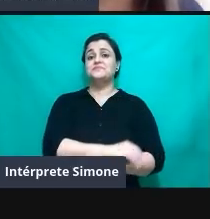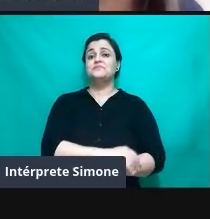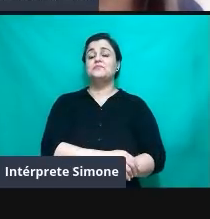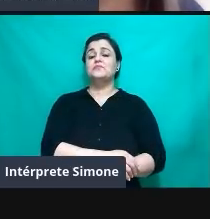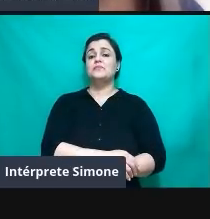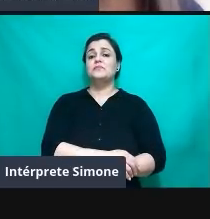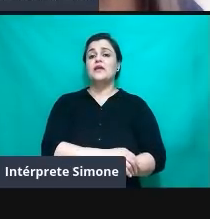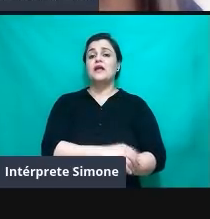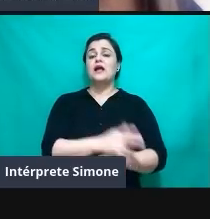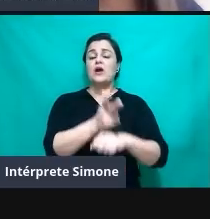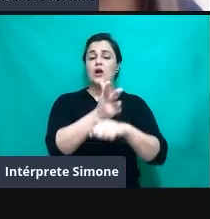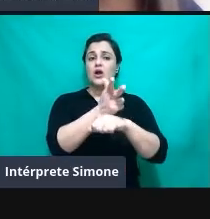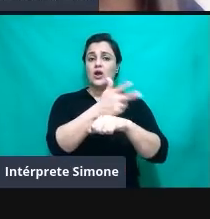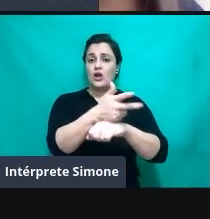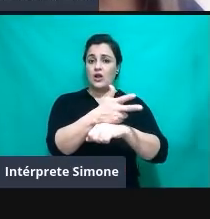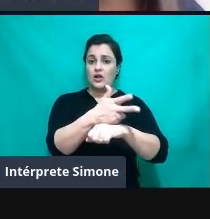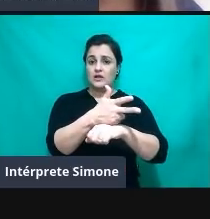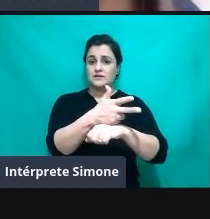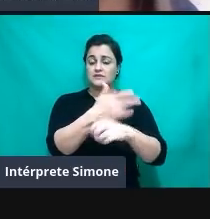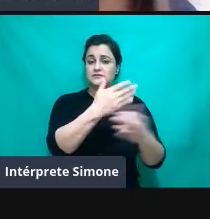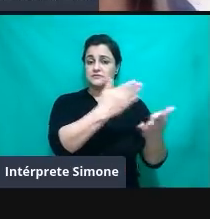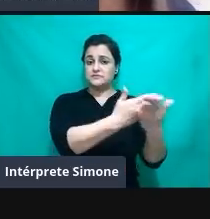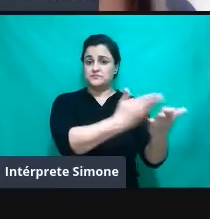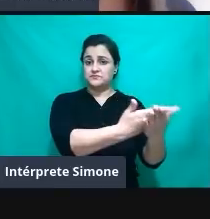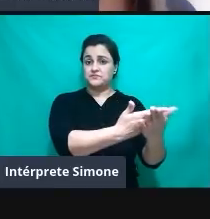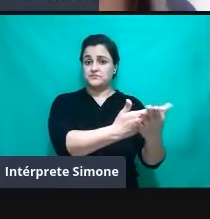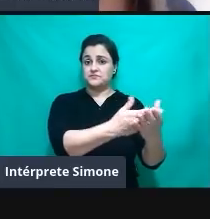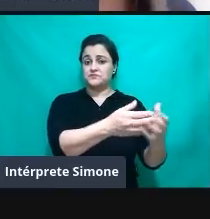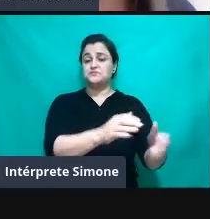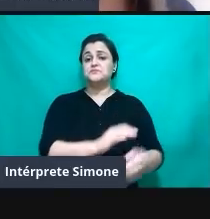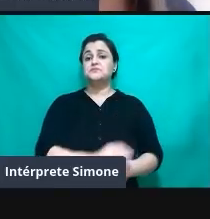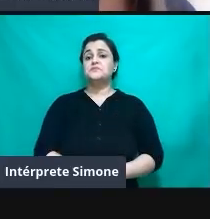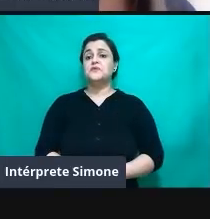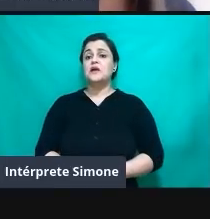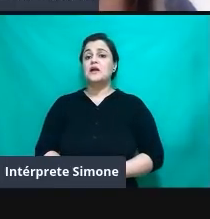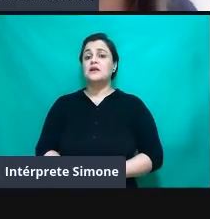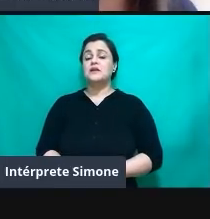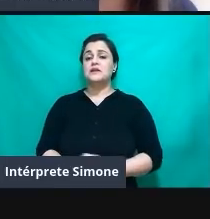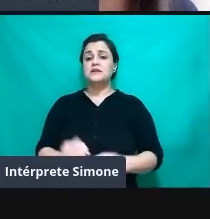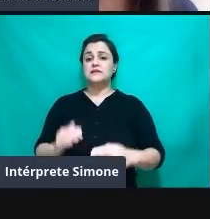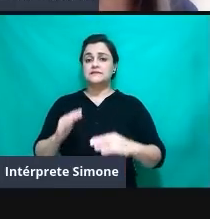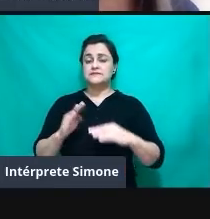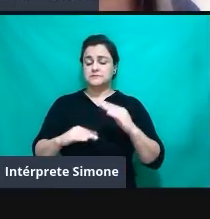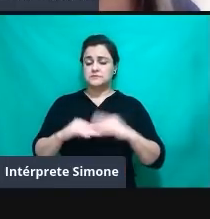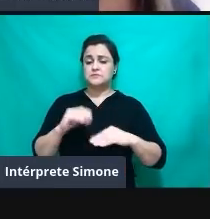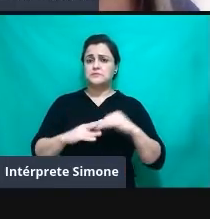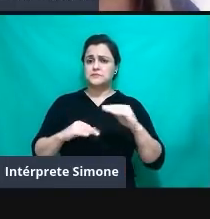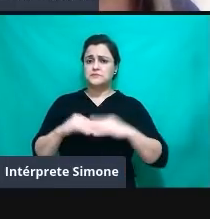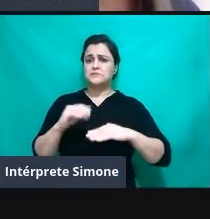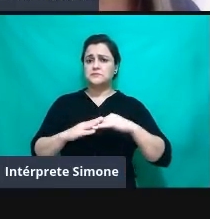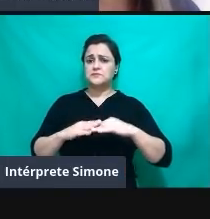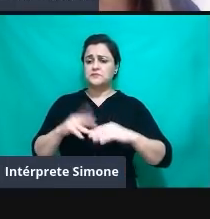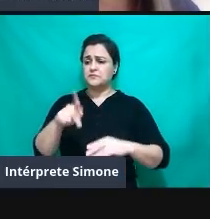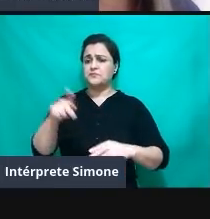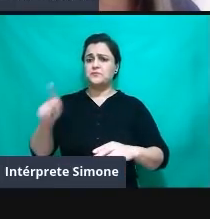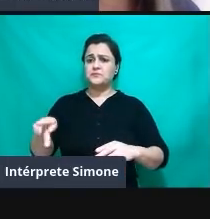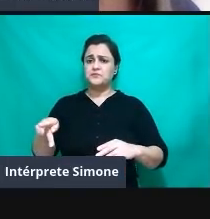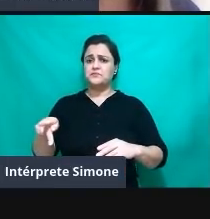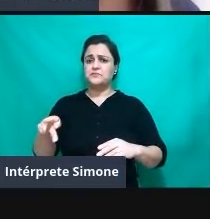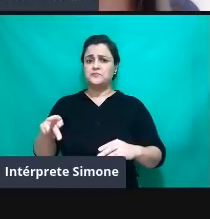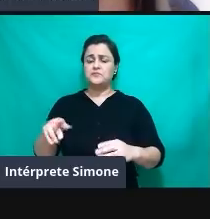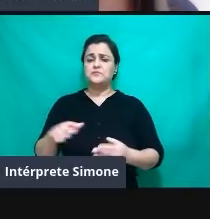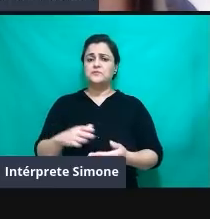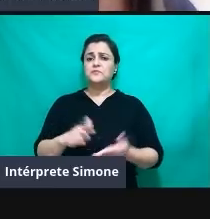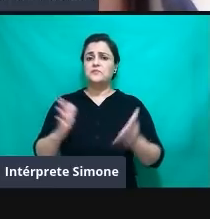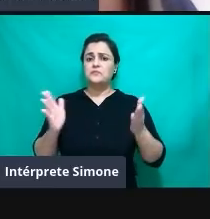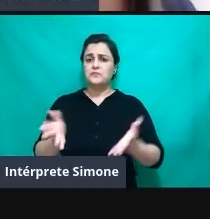videoaulas, que é o que é mais corriqueiro, a preparação para os alunos, né? Mas como